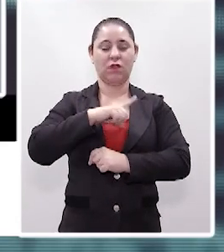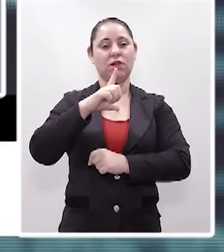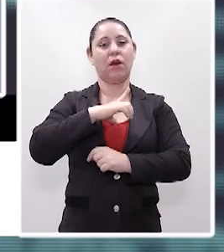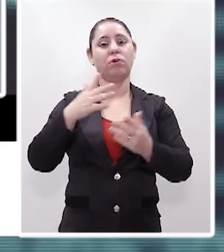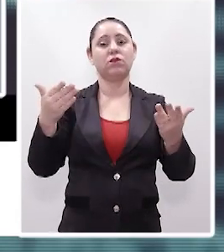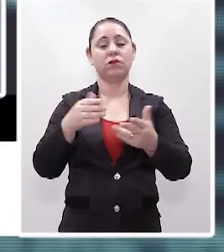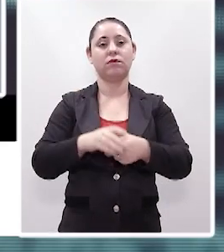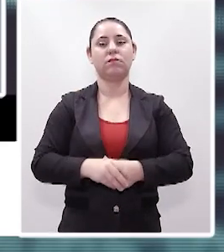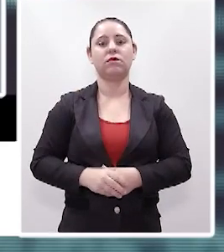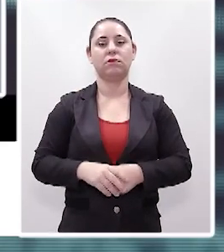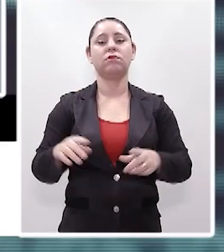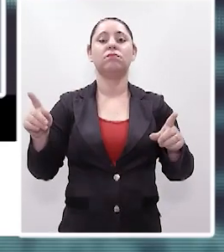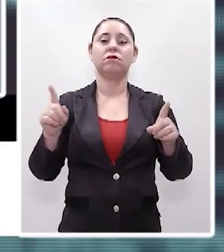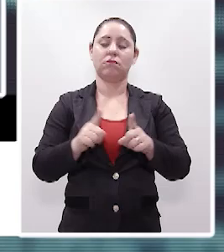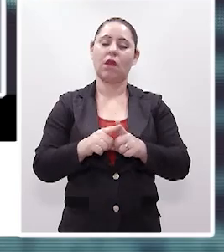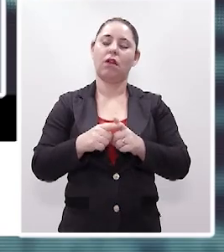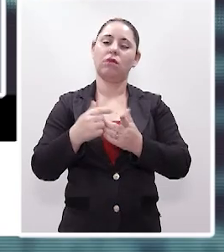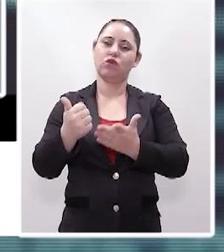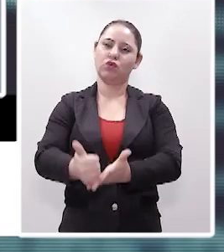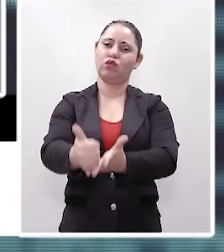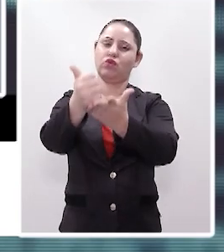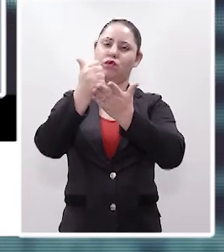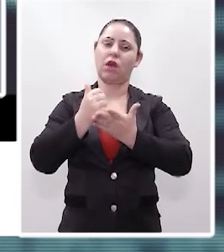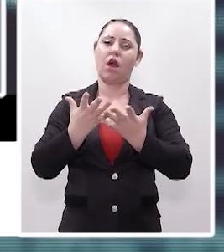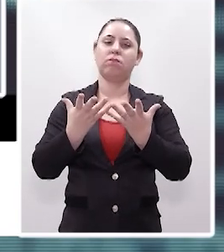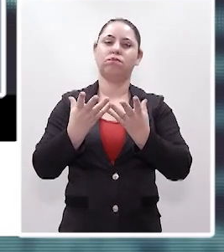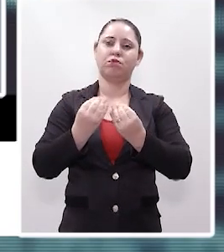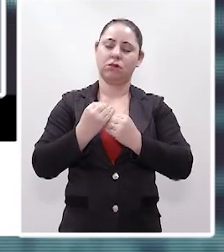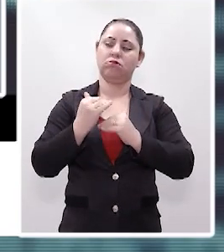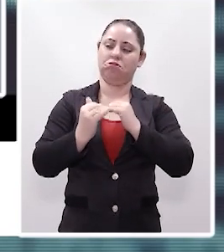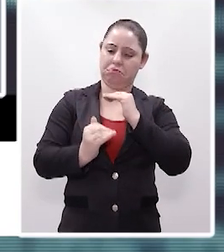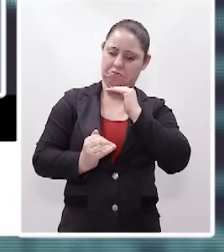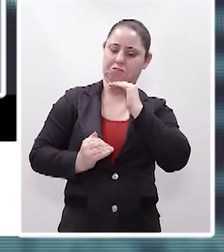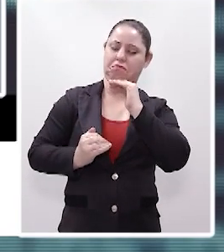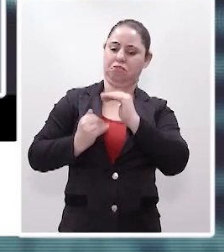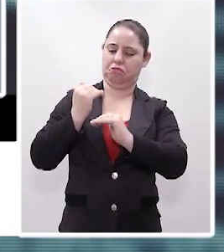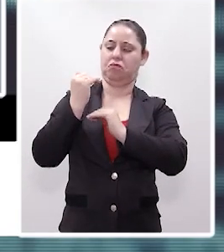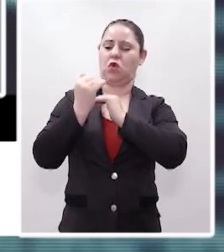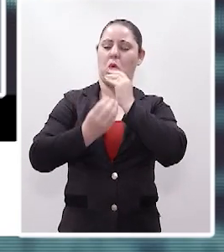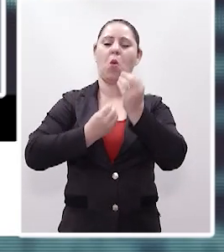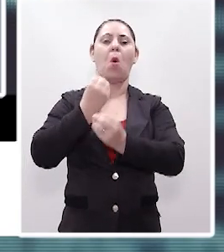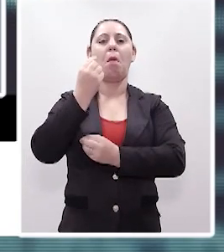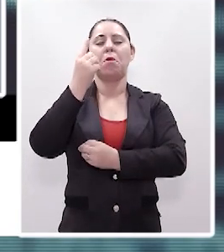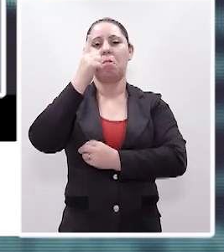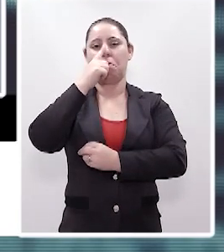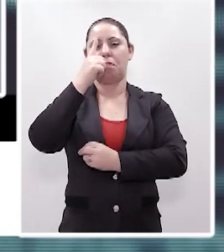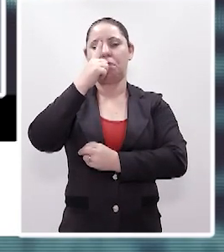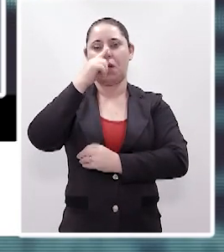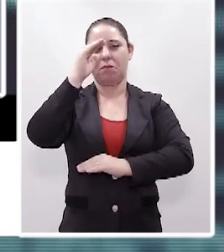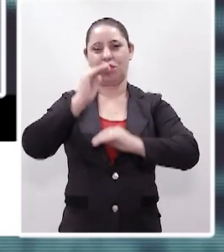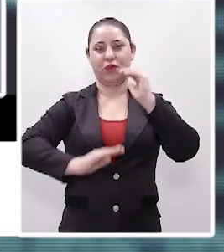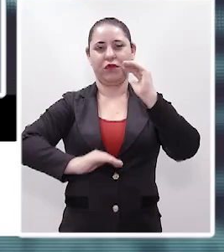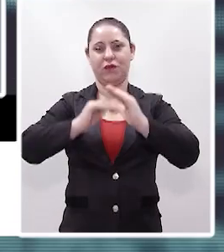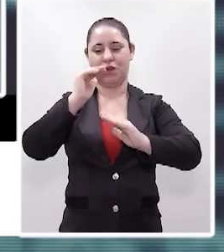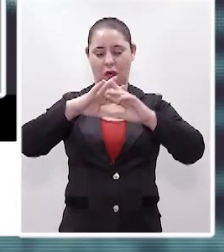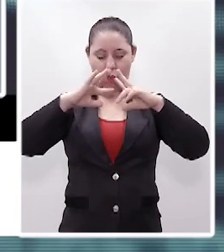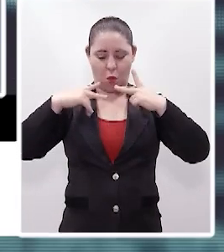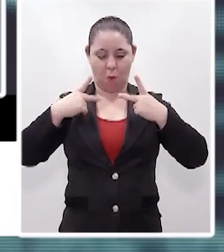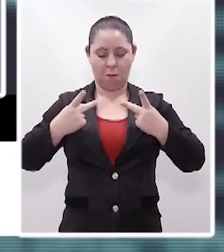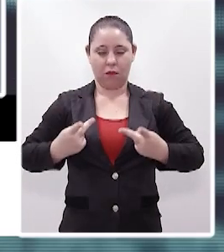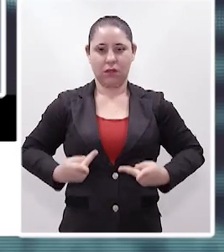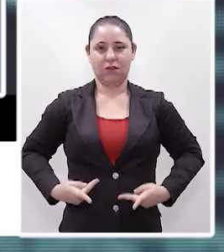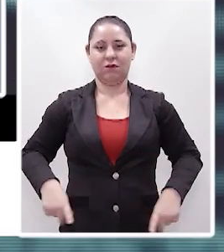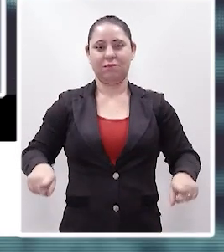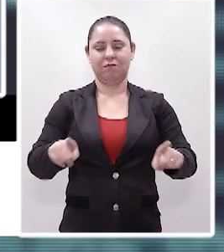tendo agora e que também está me ajudando a amadurecer muito. Como mãe, como profissional, como ser